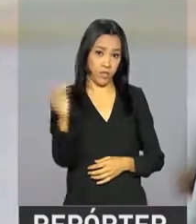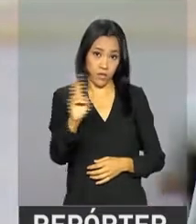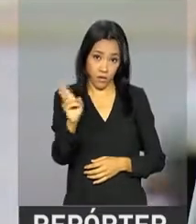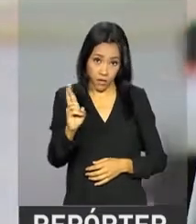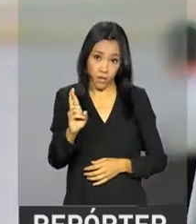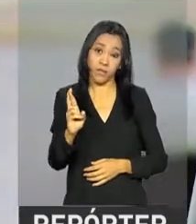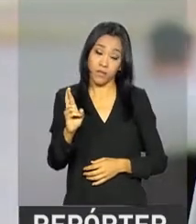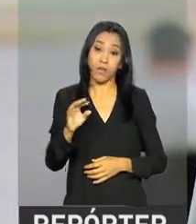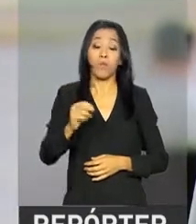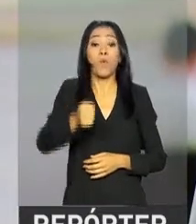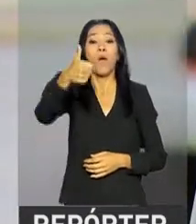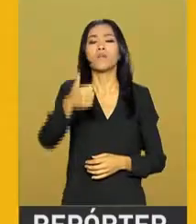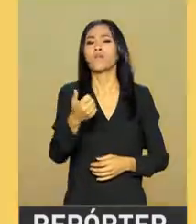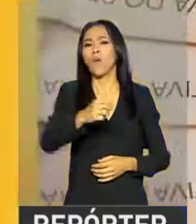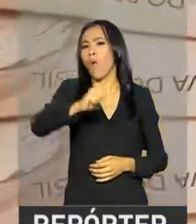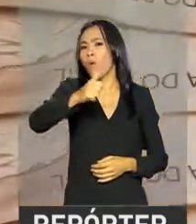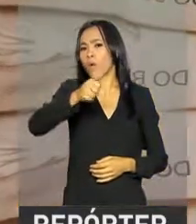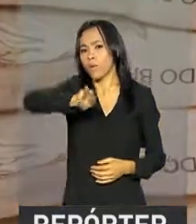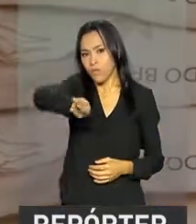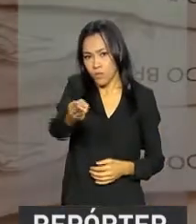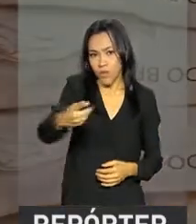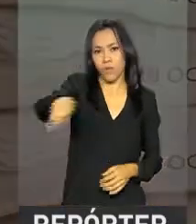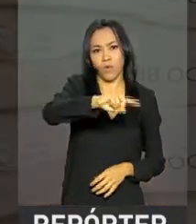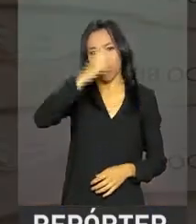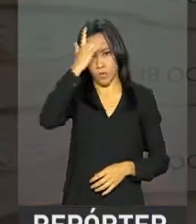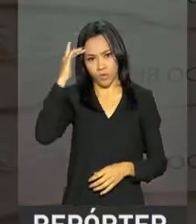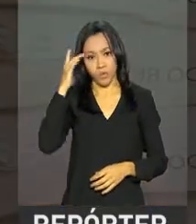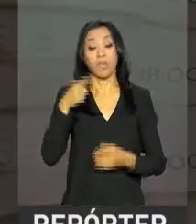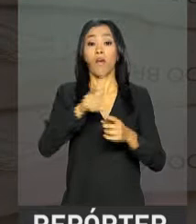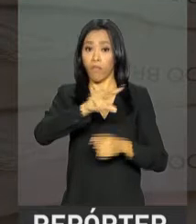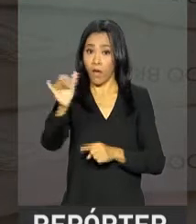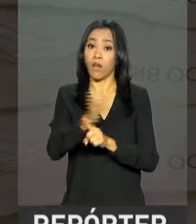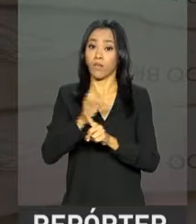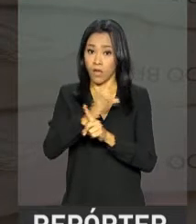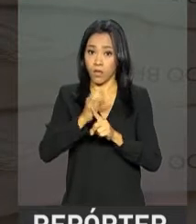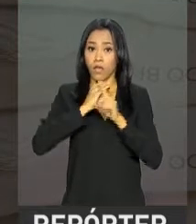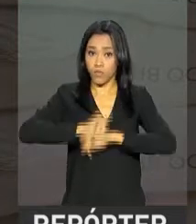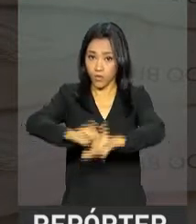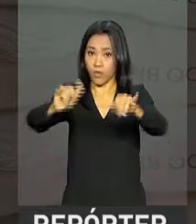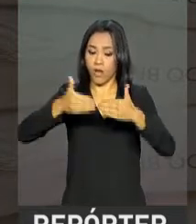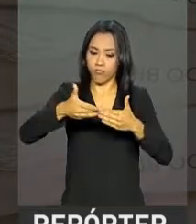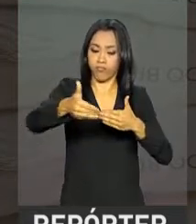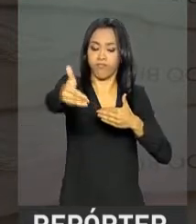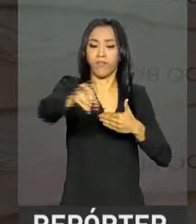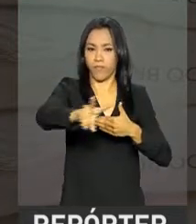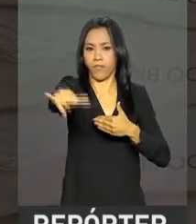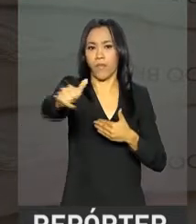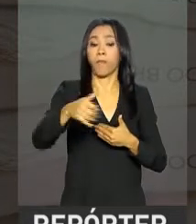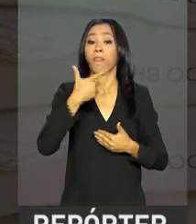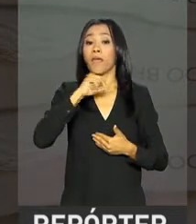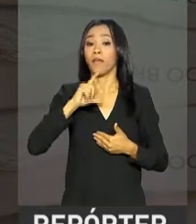quase 11 milhões de pessoas o calendário de max vai ser divulgado nos próximos dias para aqueles que tinham